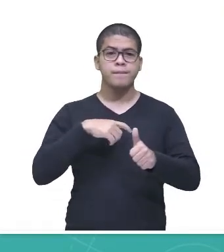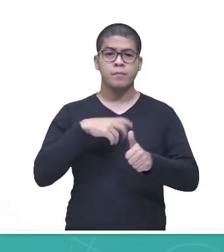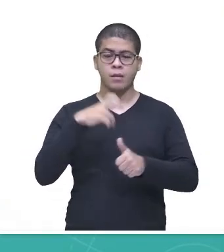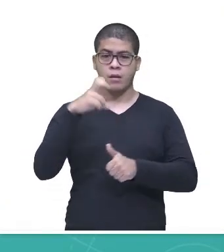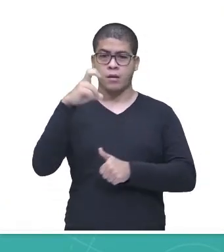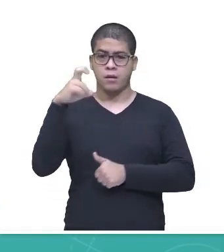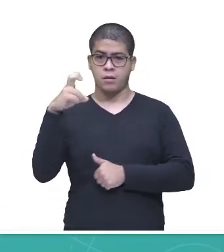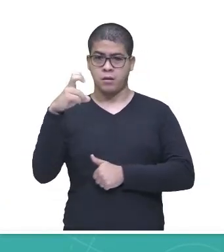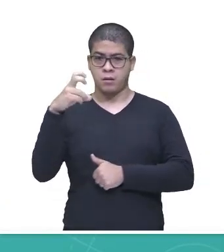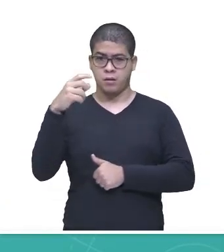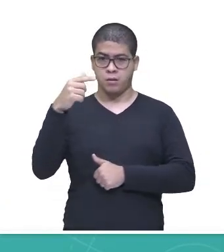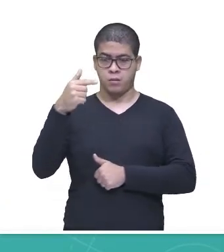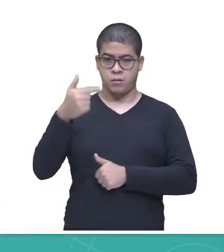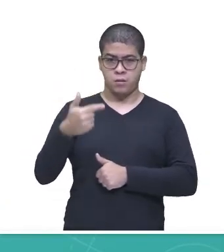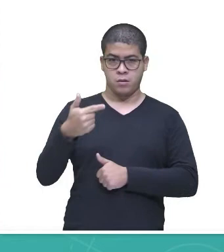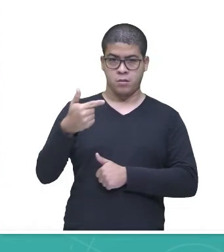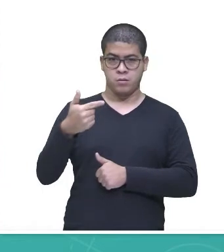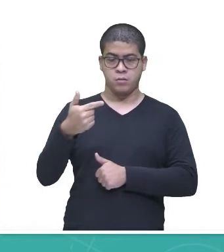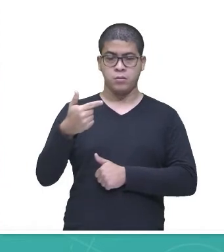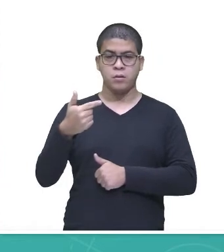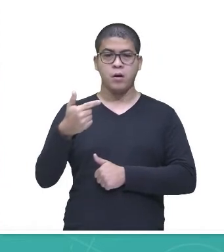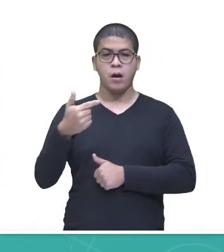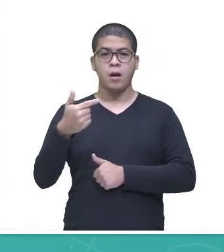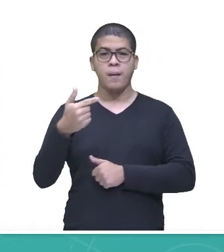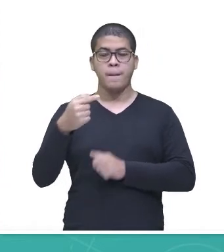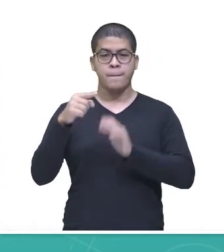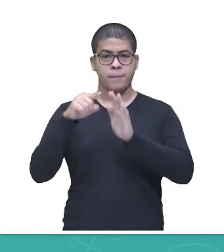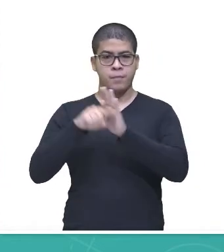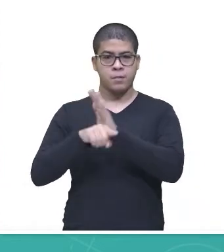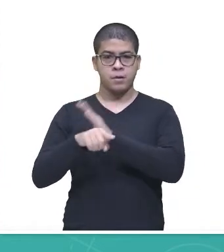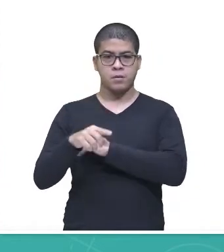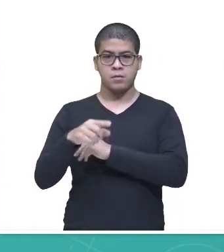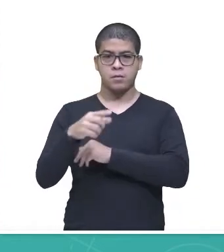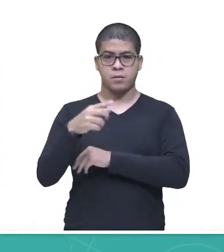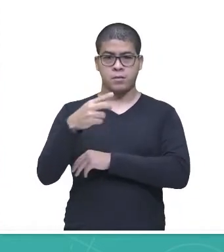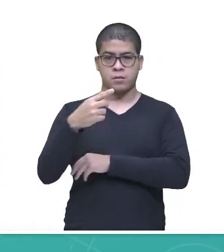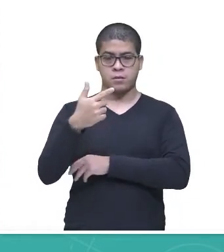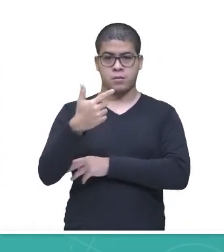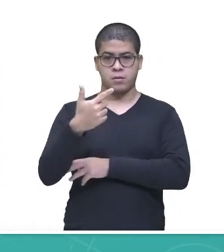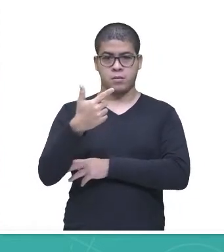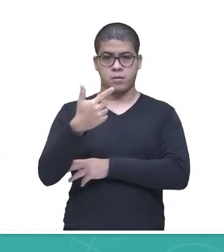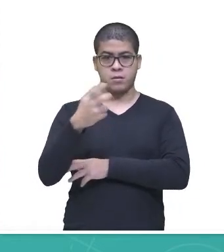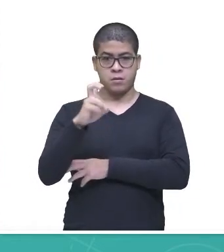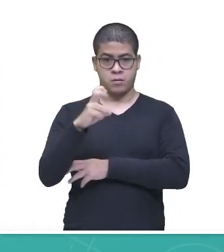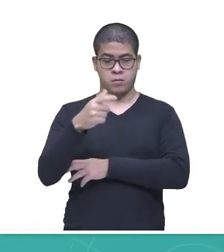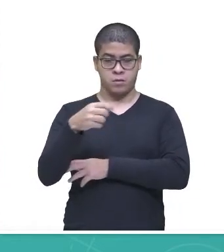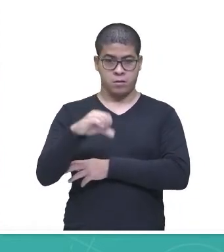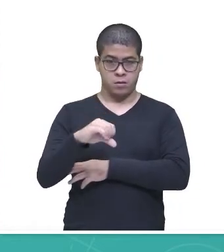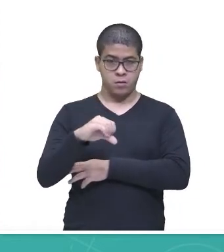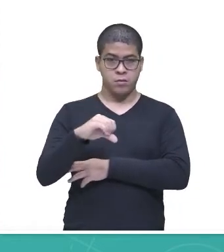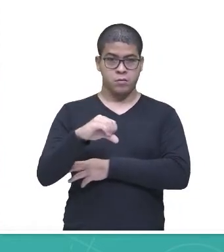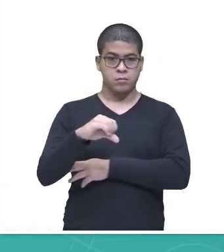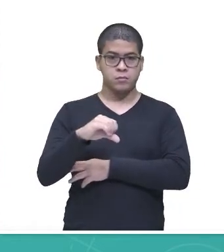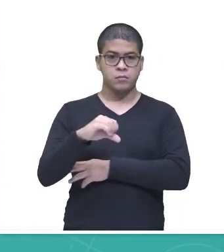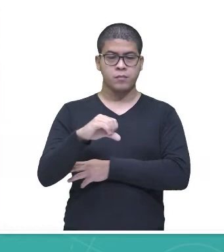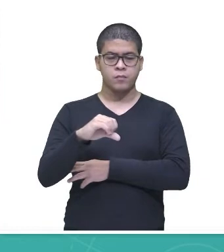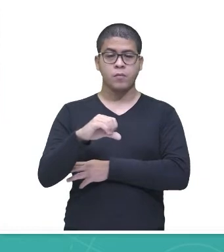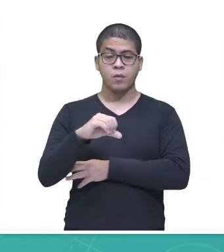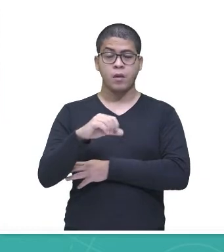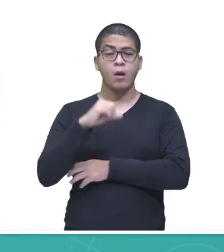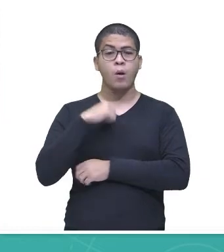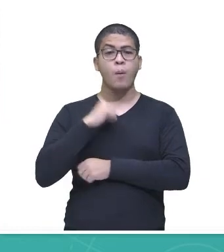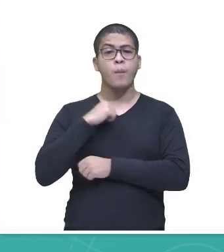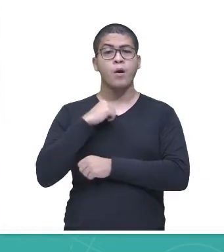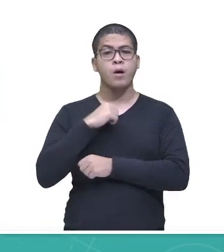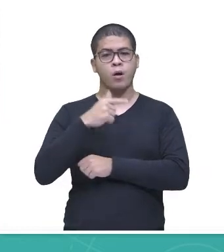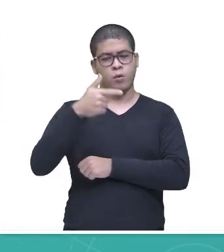52 segundos menos 59 segundos. O 52 é